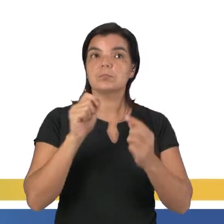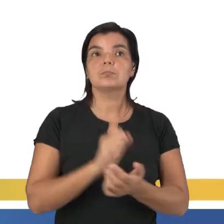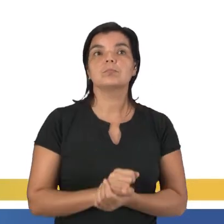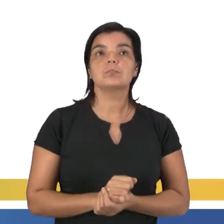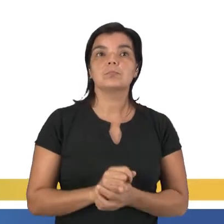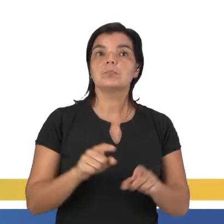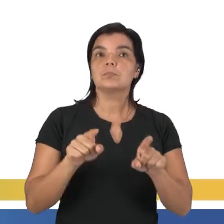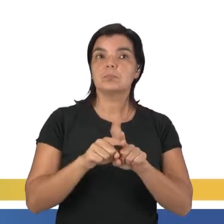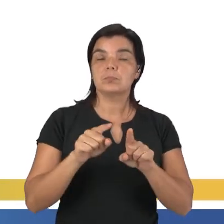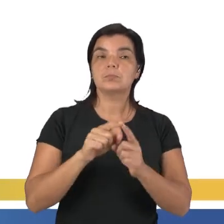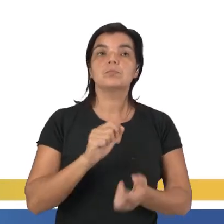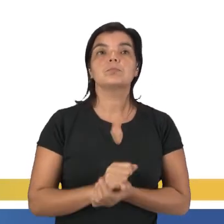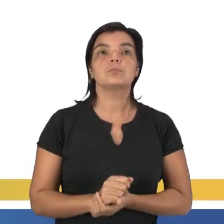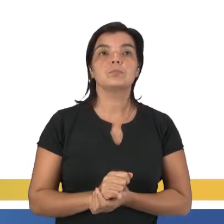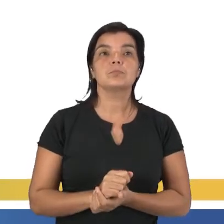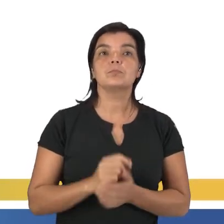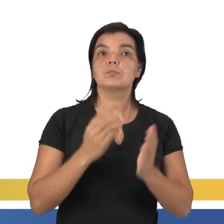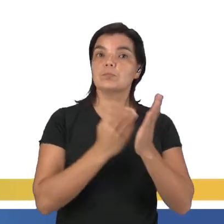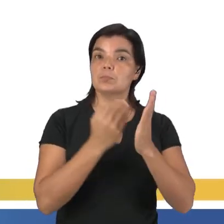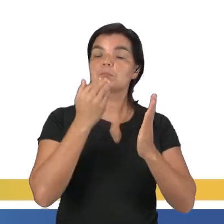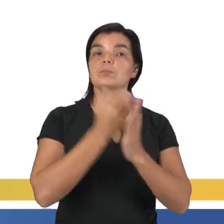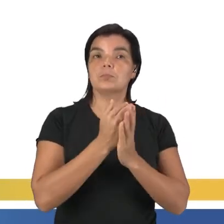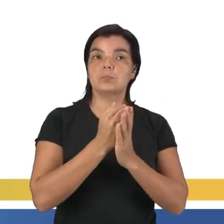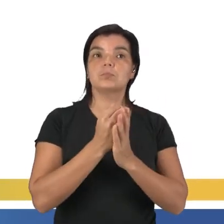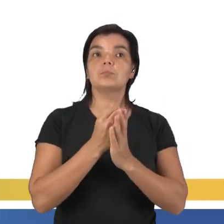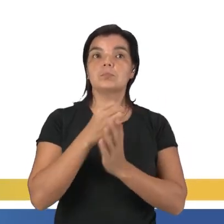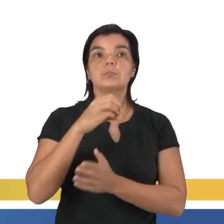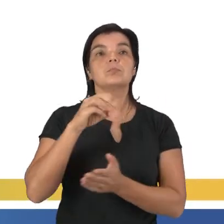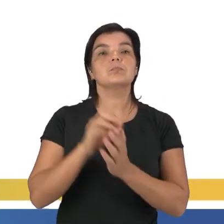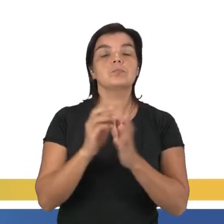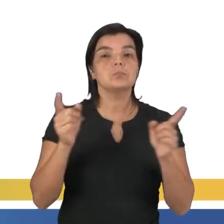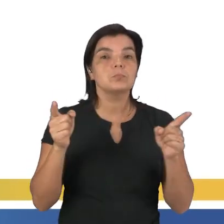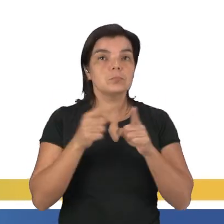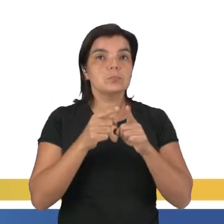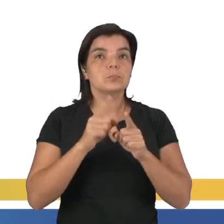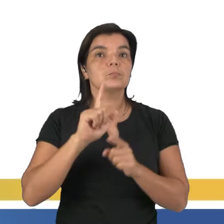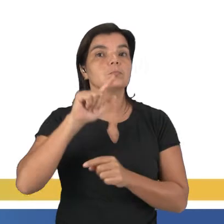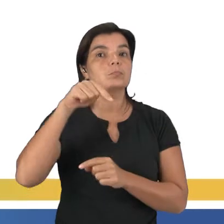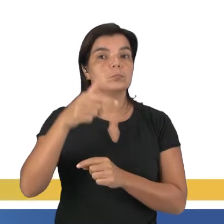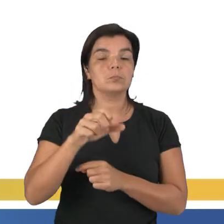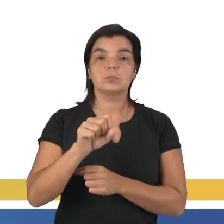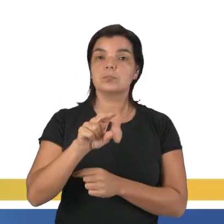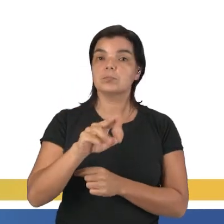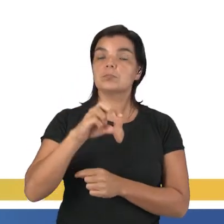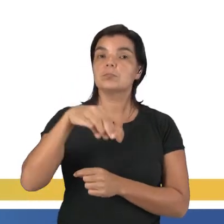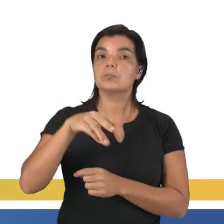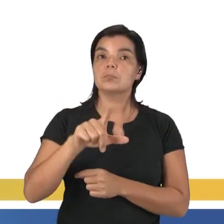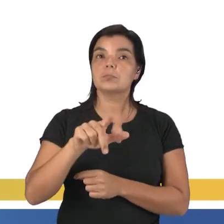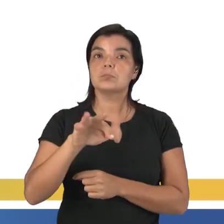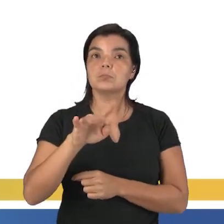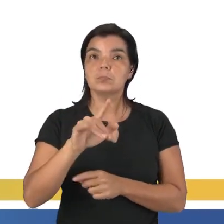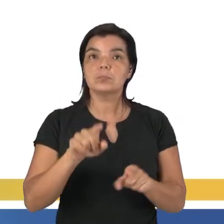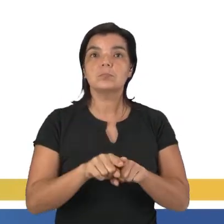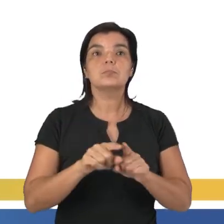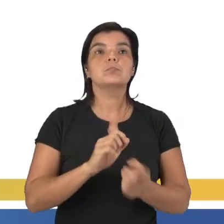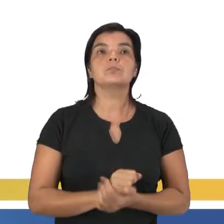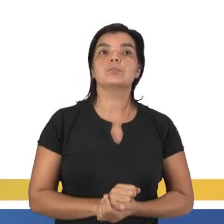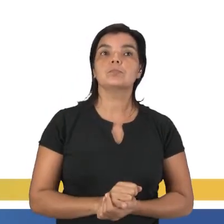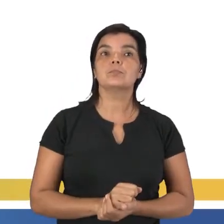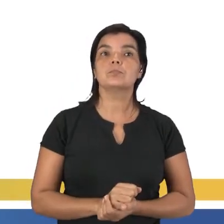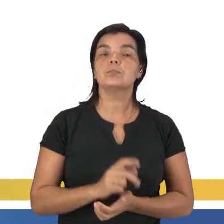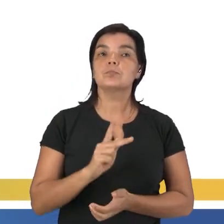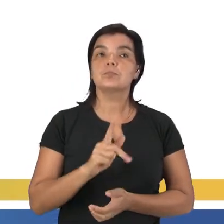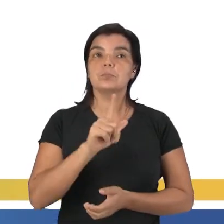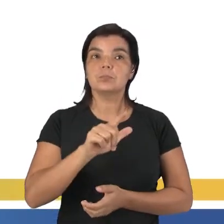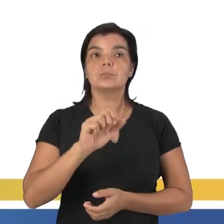unidade fundamental, que é o litro, tem os maiores, que são os múltiplos, e abaixo os seus submúltiplos. Nós temos ali o quilolitro, o hectolitro,